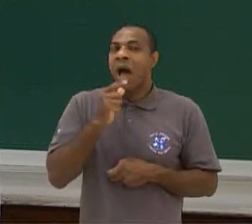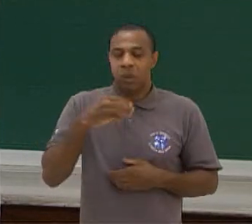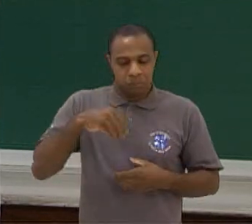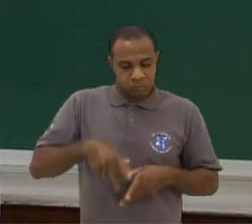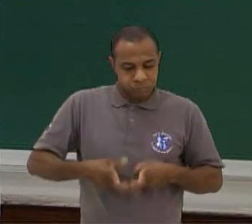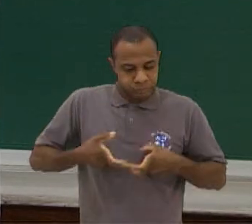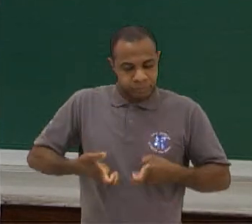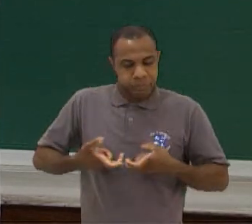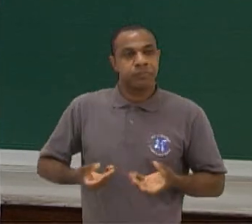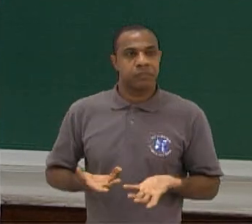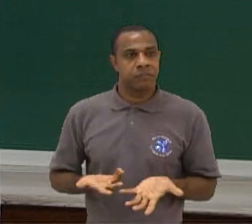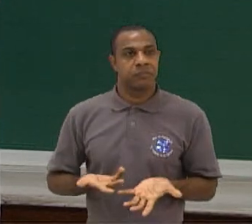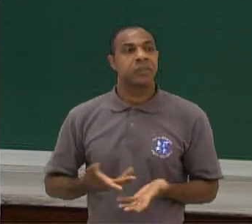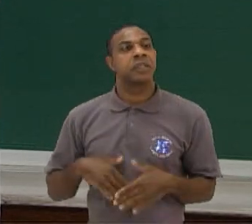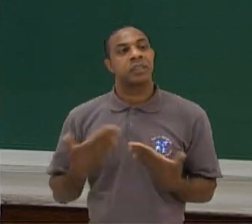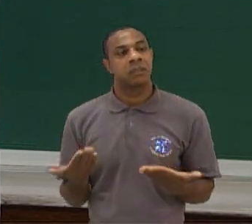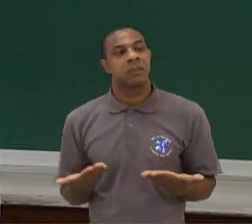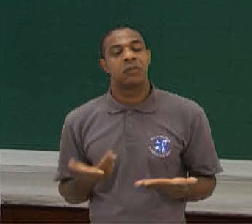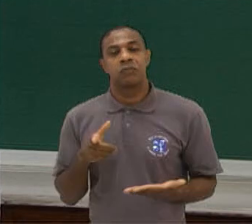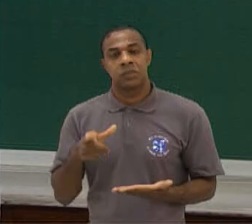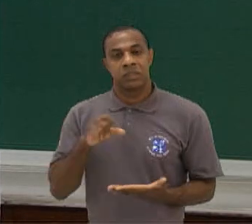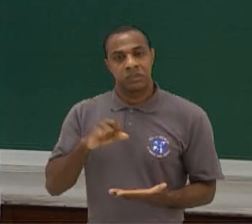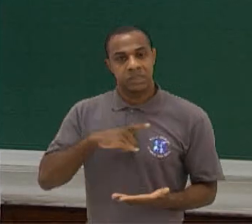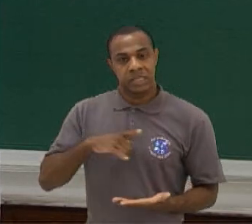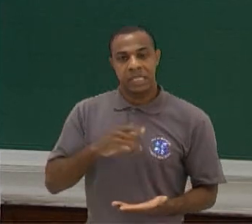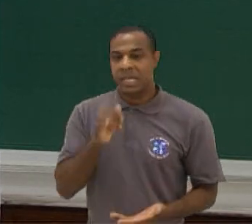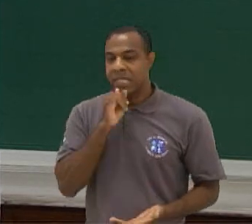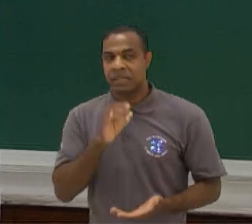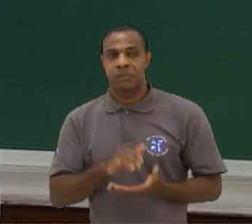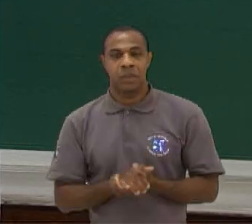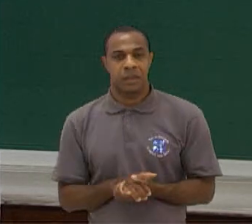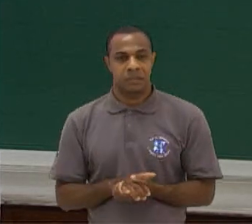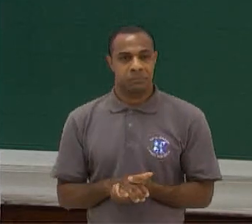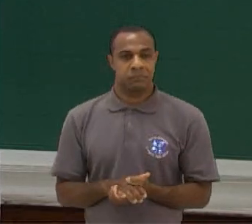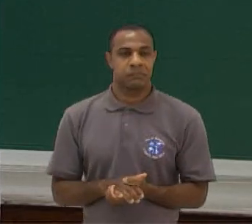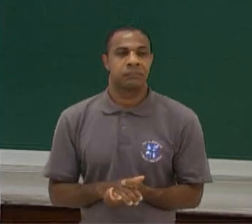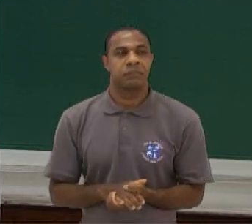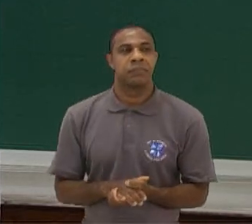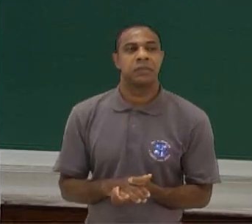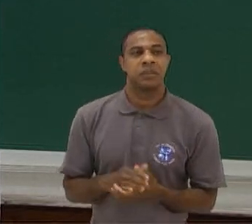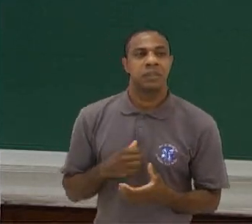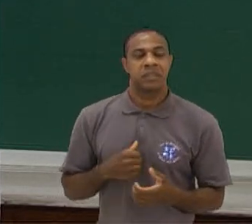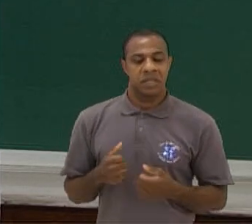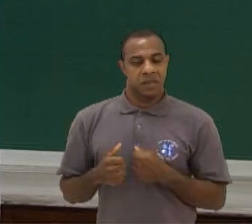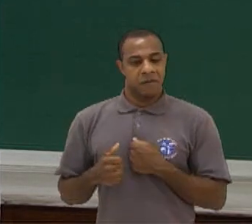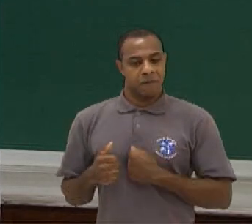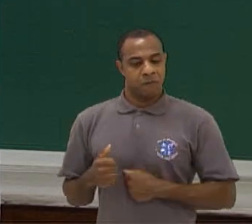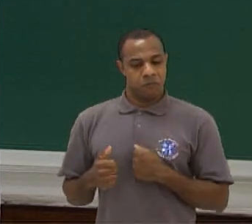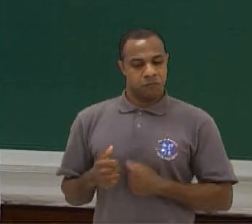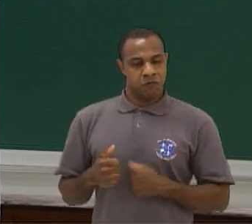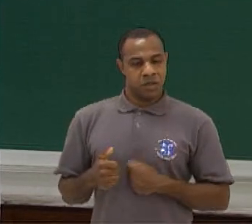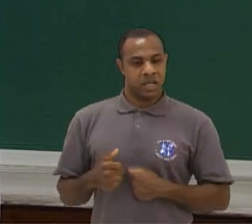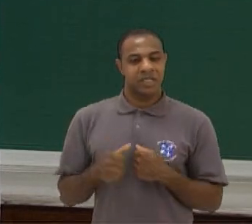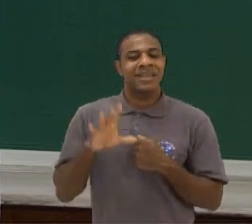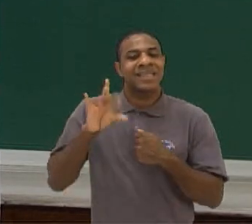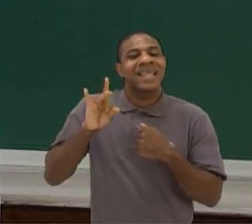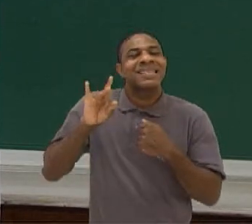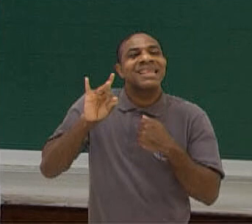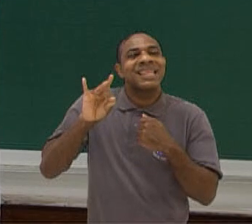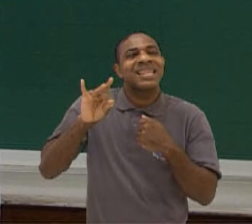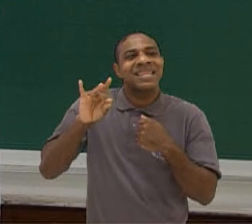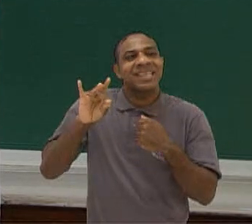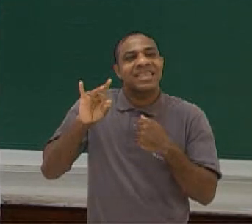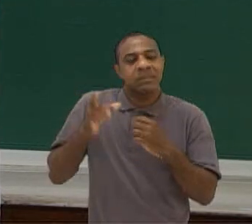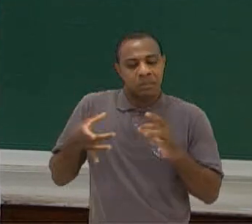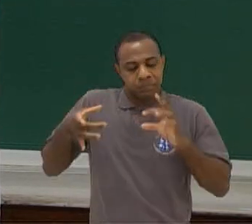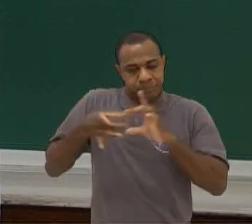grosso. Tá? Então, geralmente, quando você tem, por exemplo, fezes mais líquidas, está associada a uma absorção do